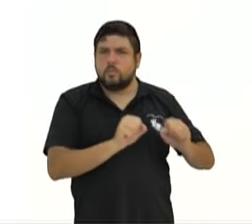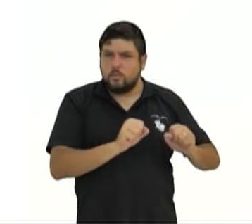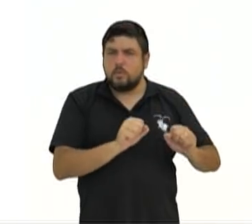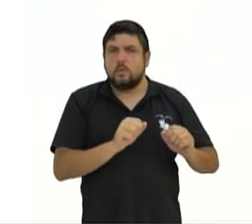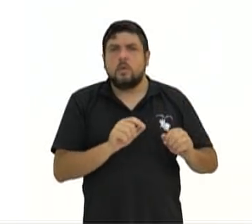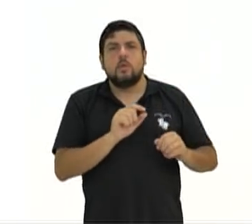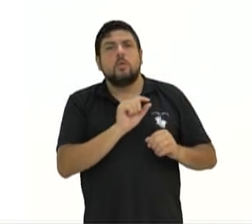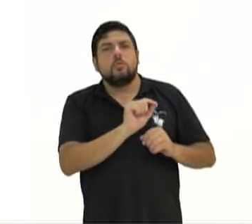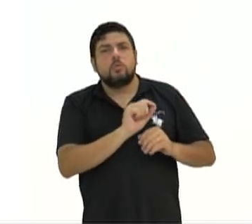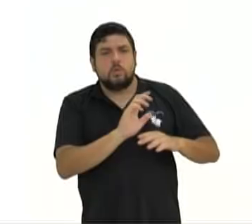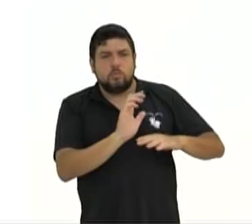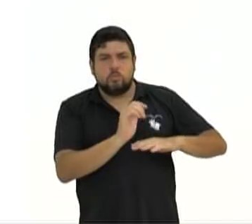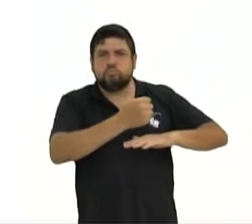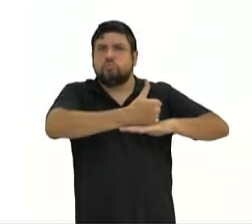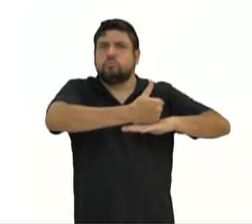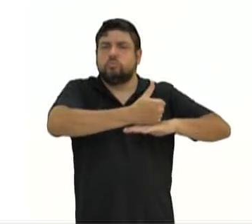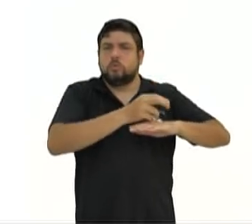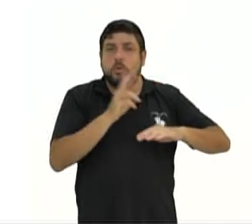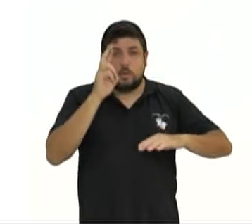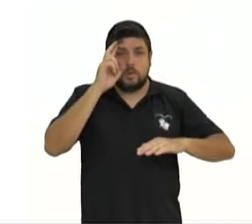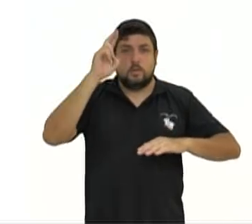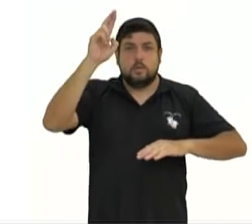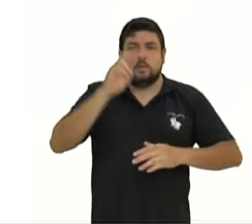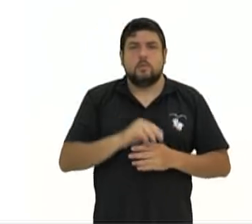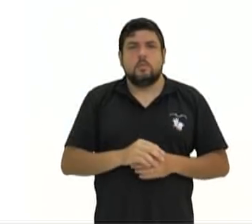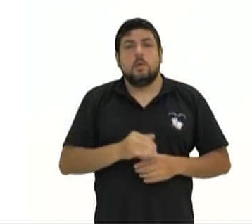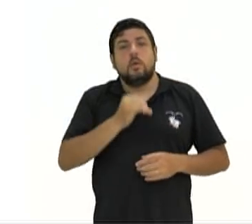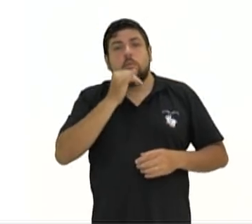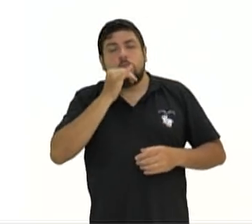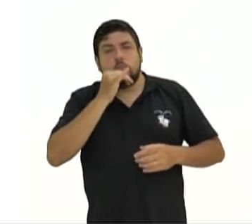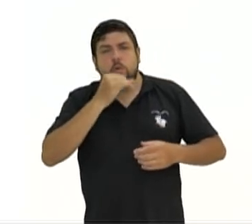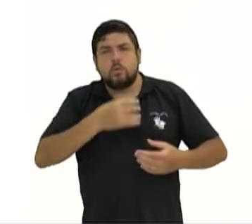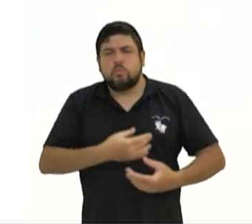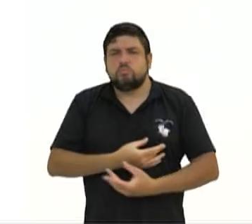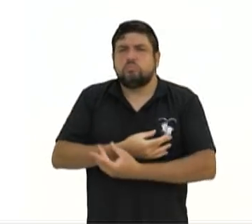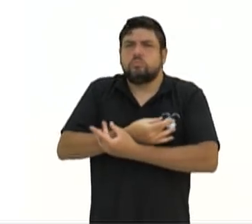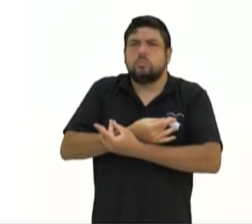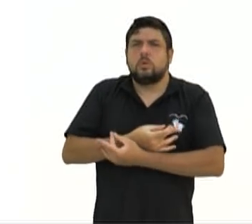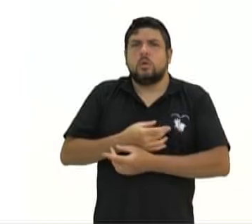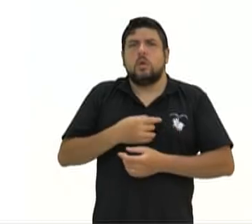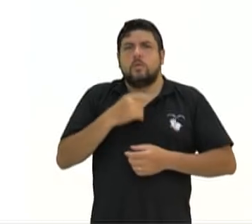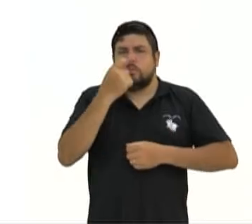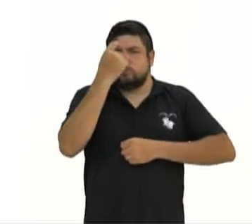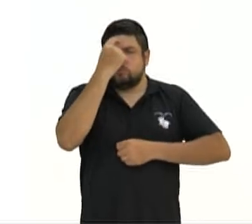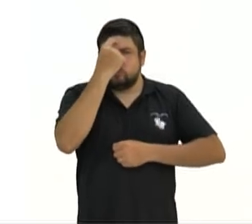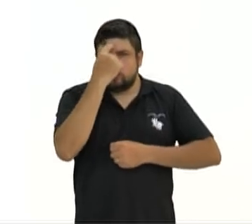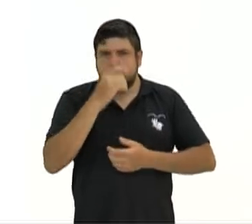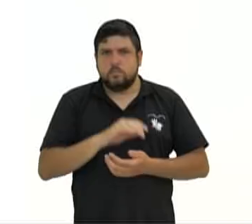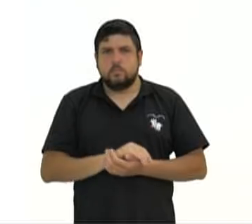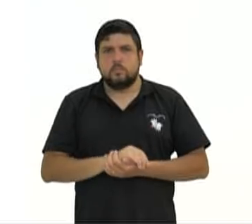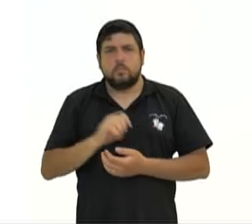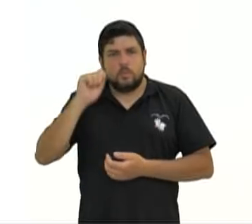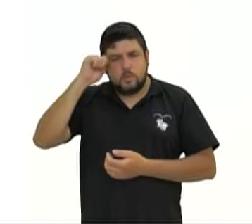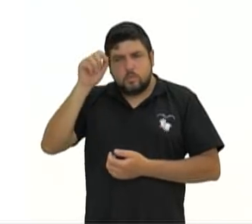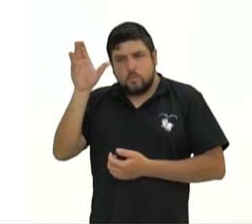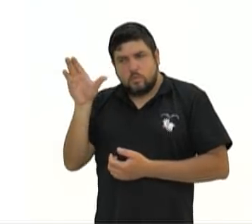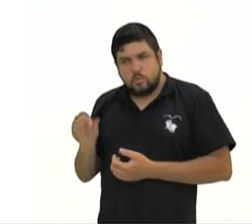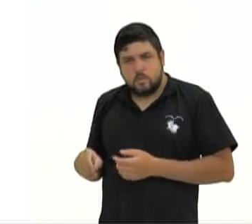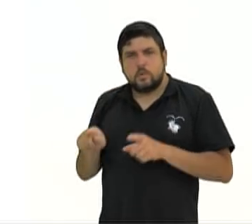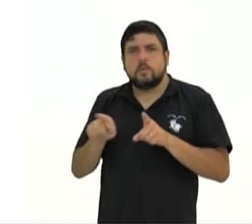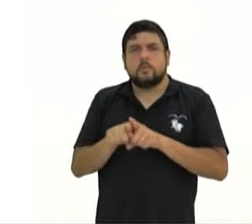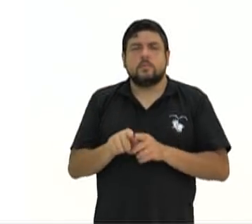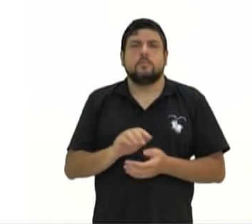posições de serem os líderes, como o budismo, as religiões africanas e indígenas. Os líderes